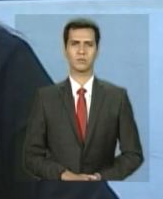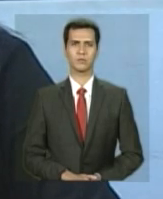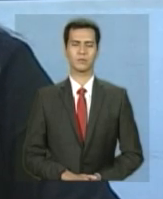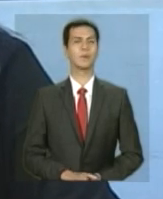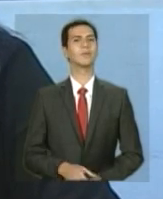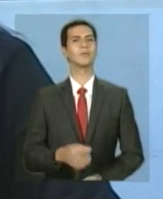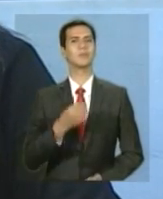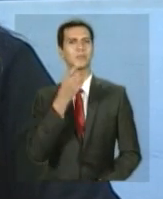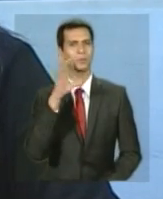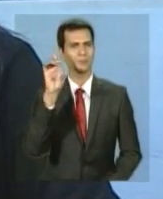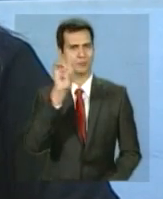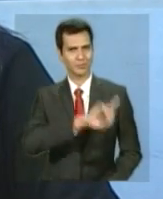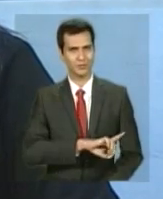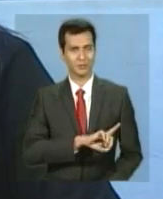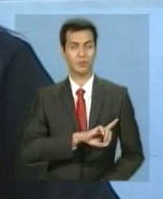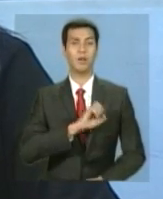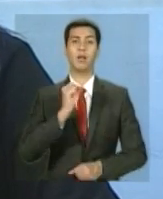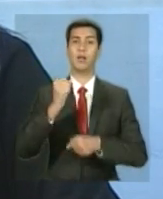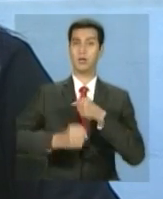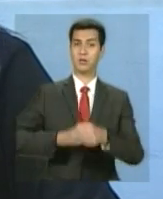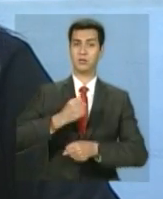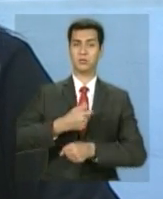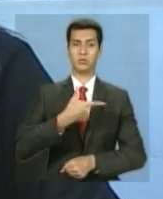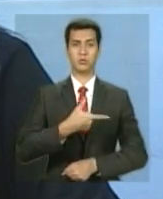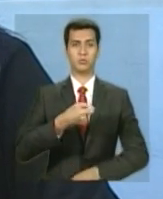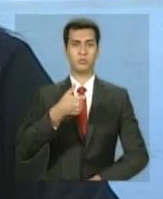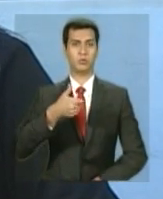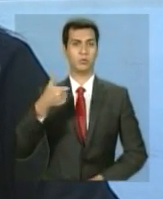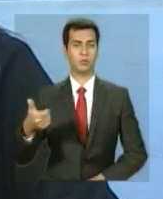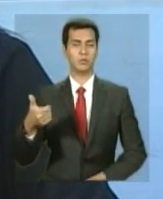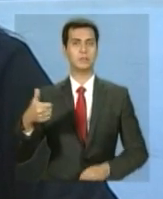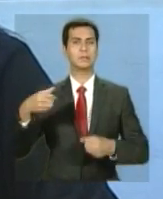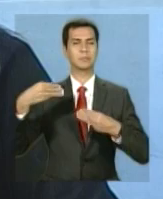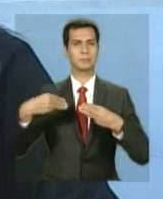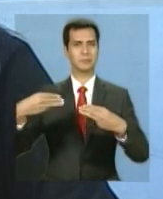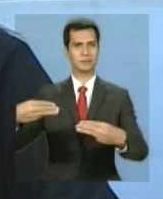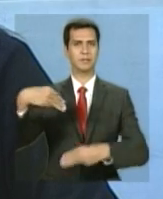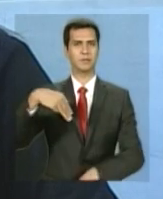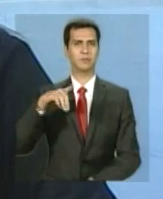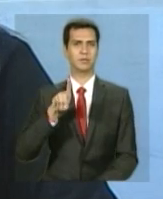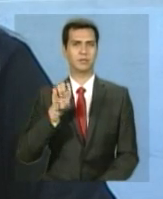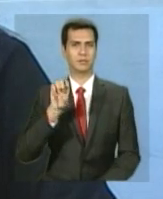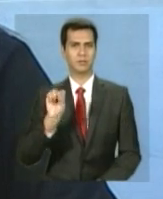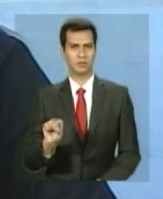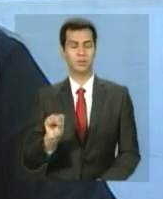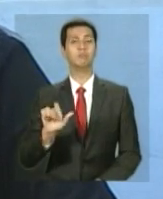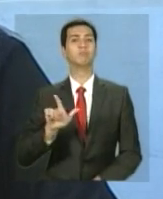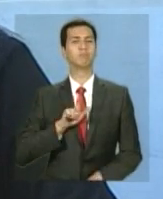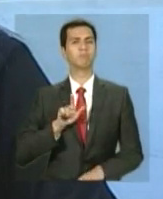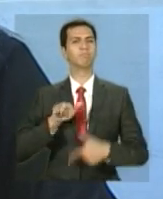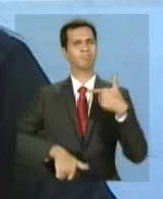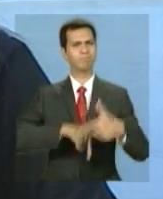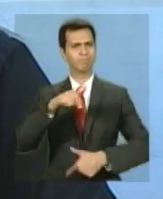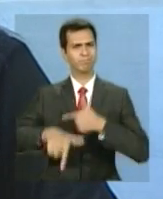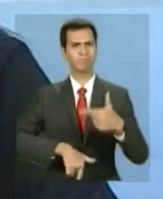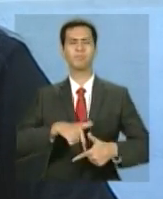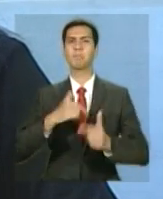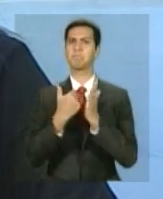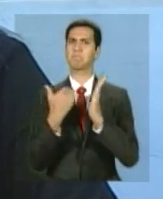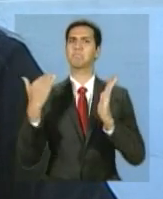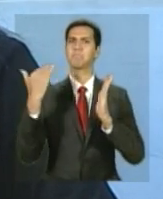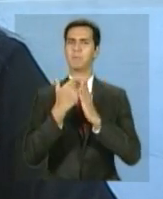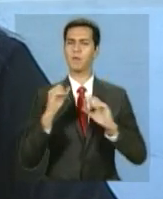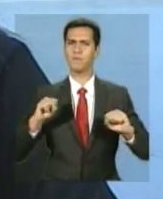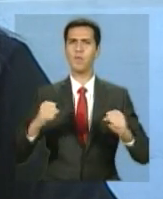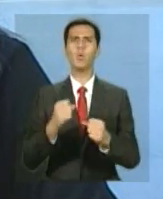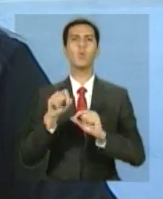Olá bom dia para o ano de 2011 o Ministério do Desenvolvimento Social e combate à fome reforça as ações de busca ativa para